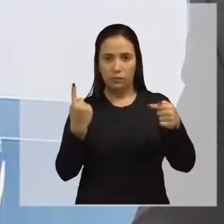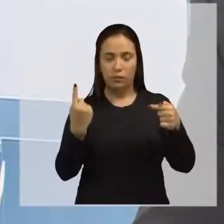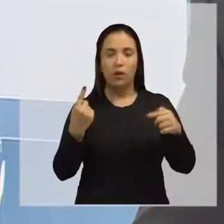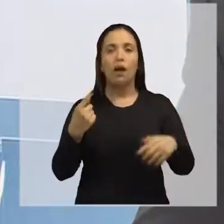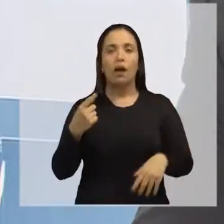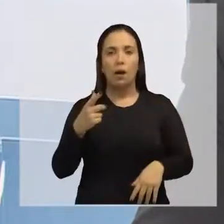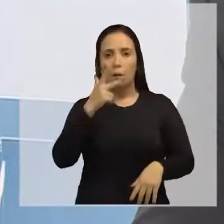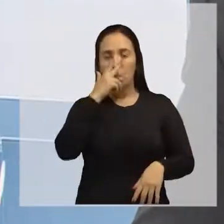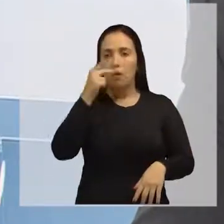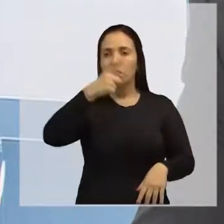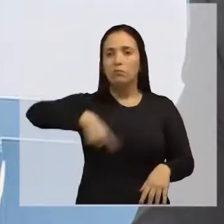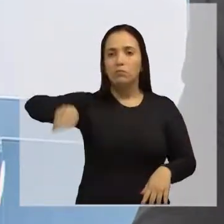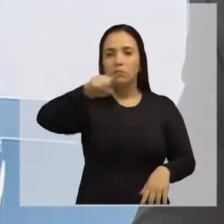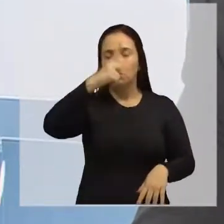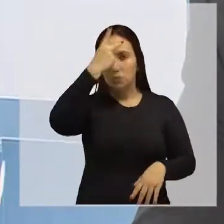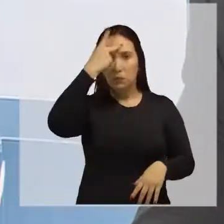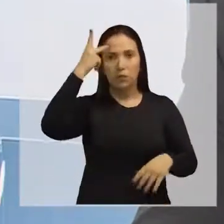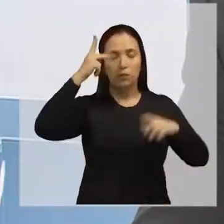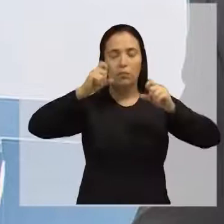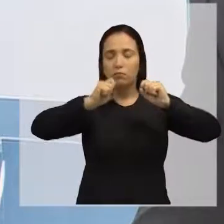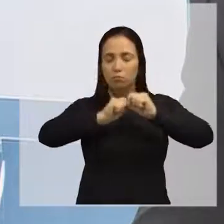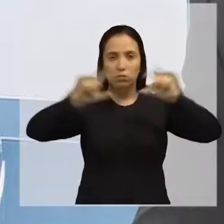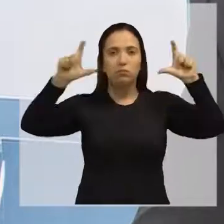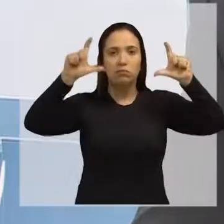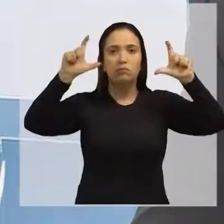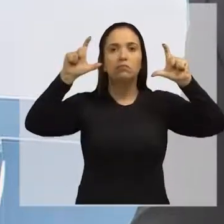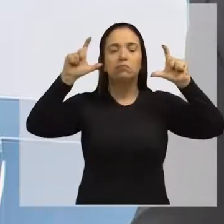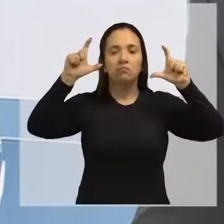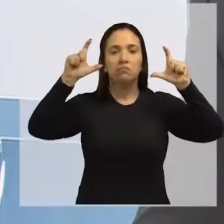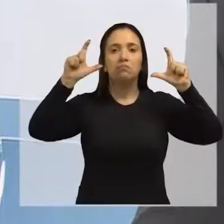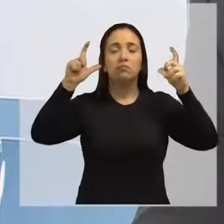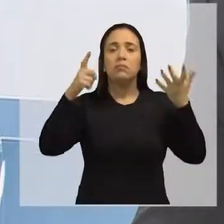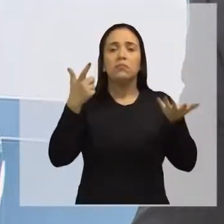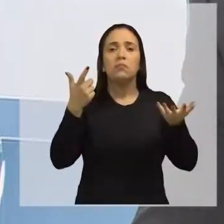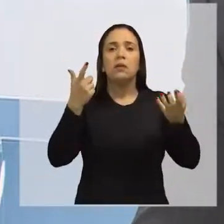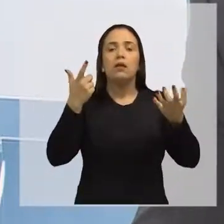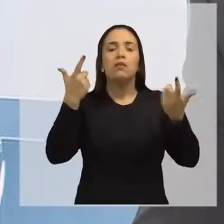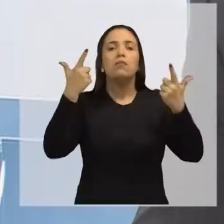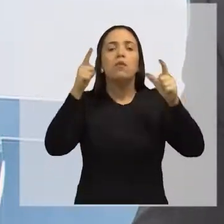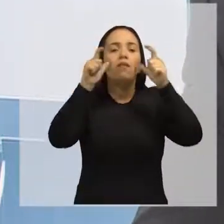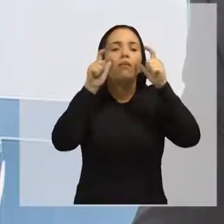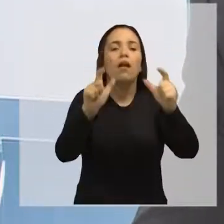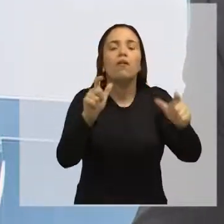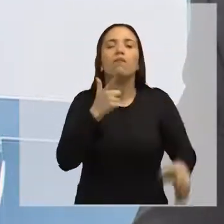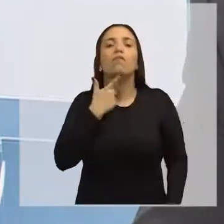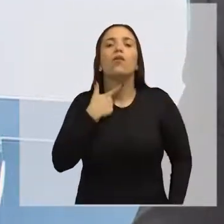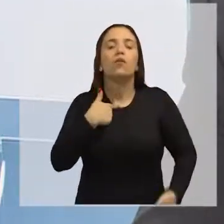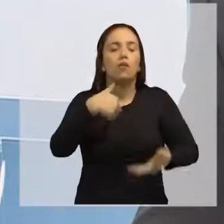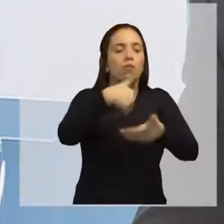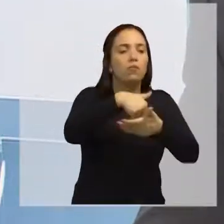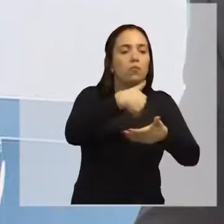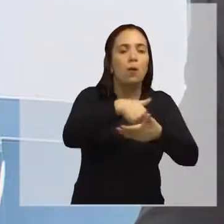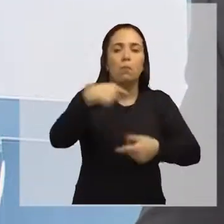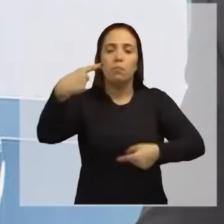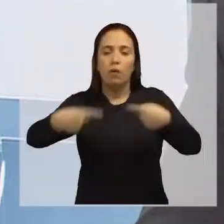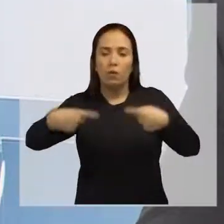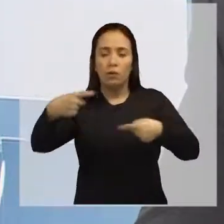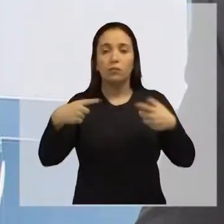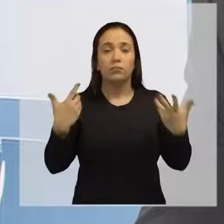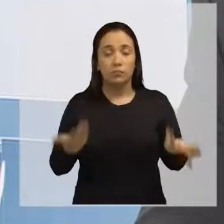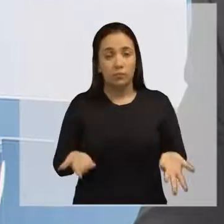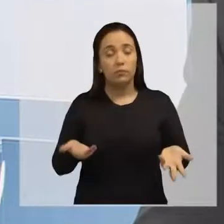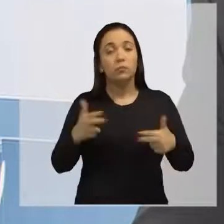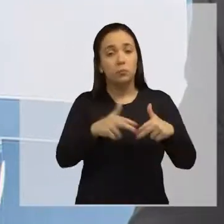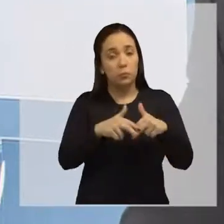na realidade. Há o desinteresse da população e um desencanto pela política e pelo futebol. Para discutir esses e